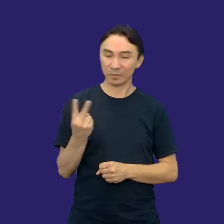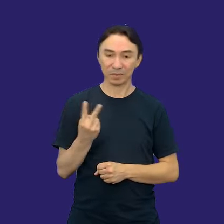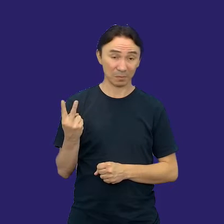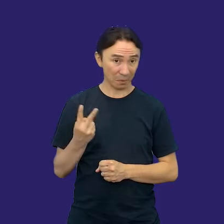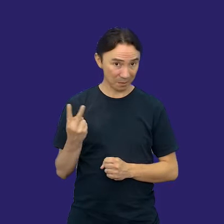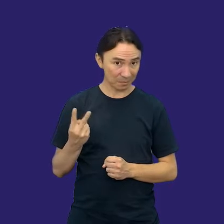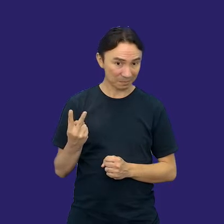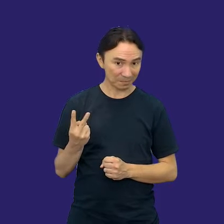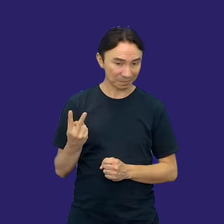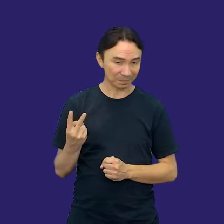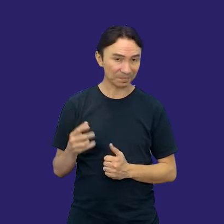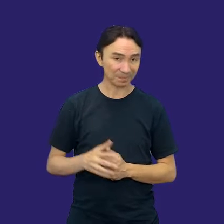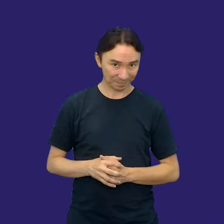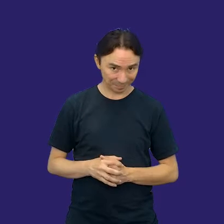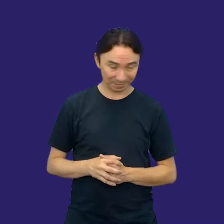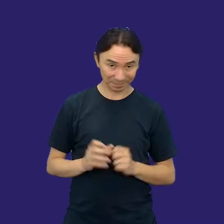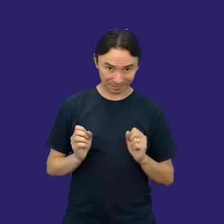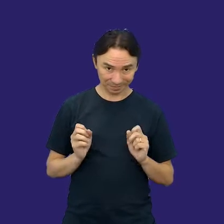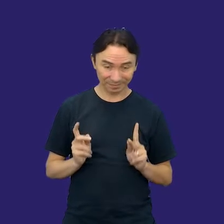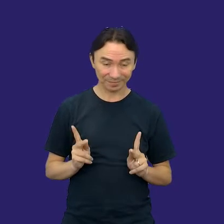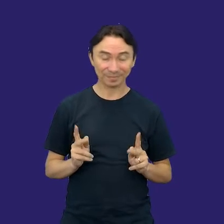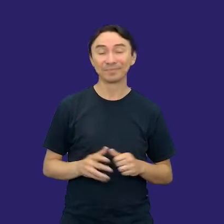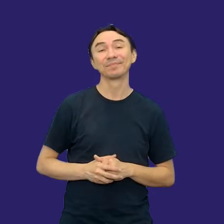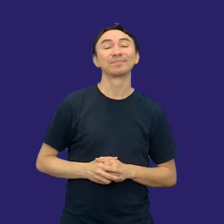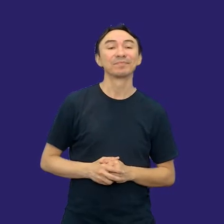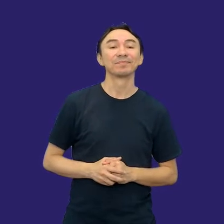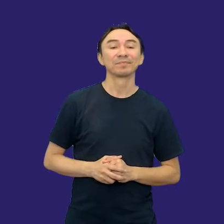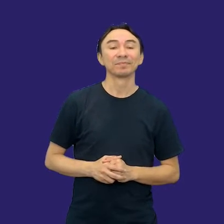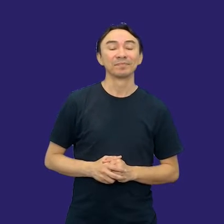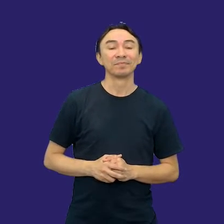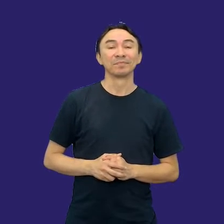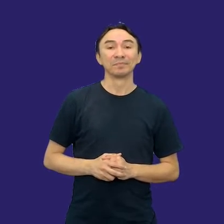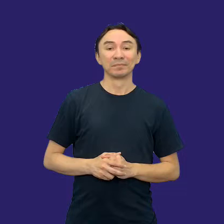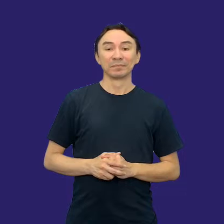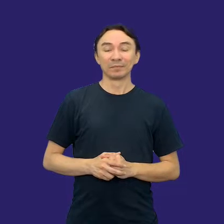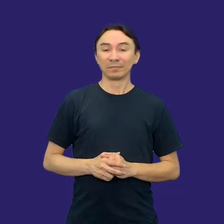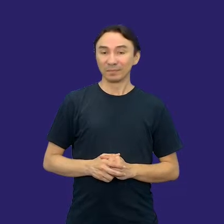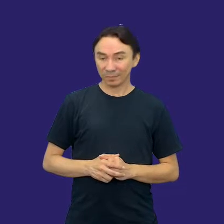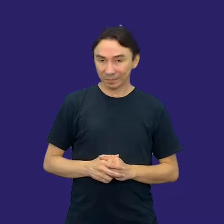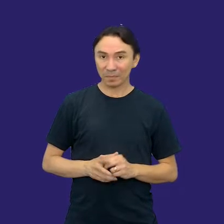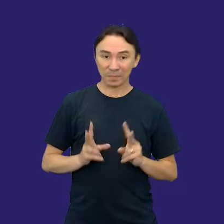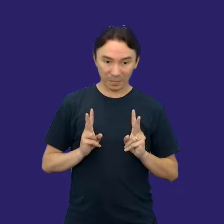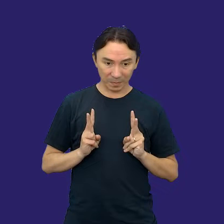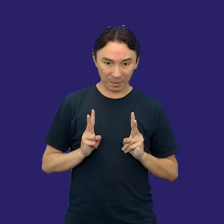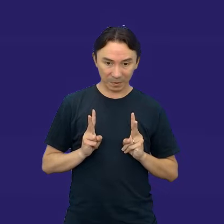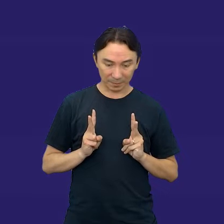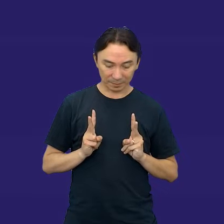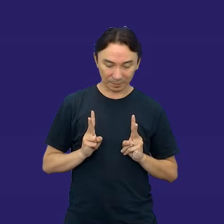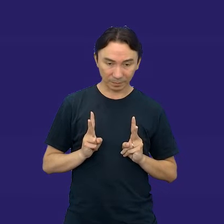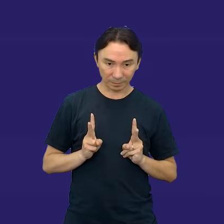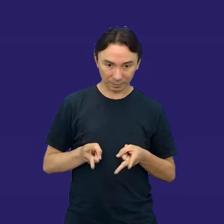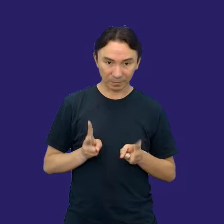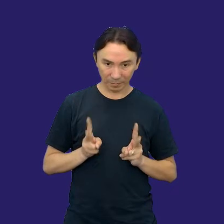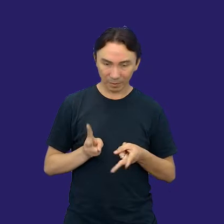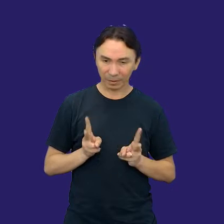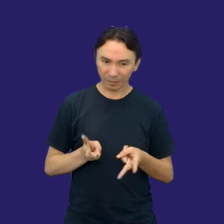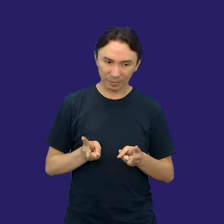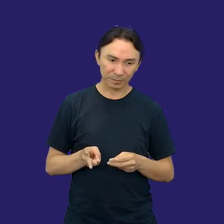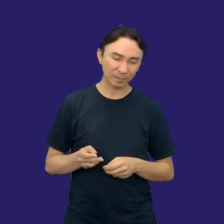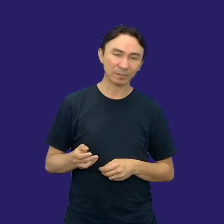de 2022. Bom, dando continuidade ao processo, para quem